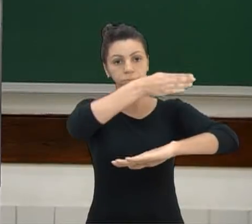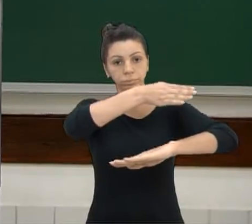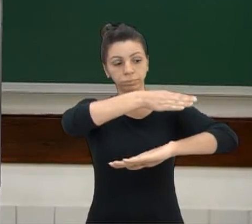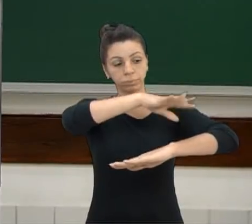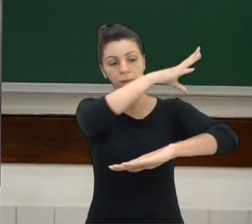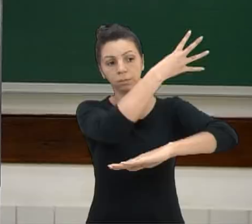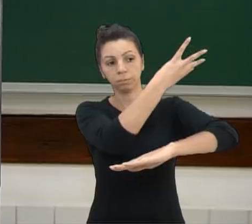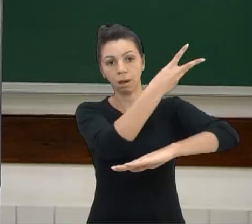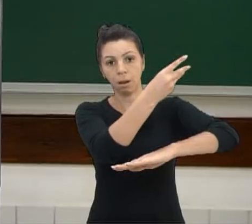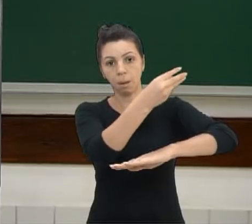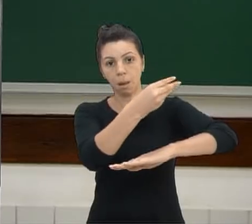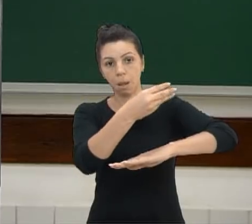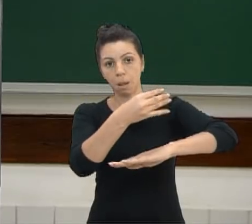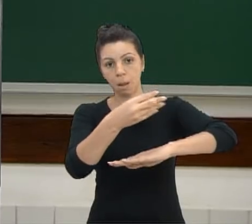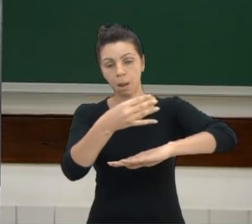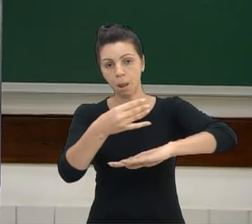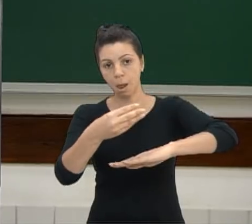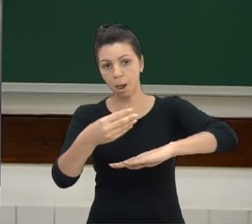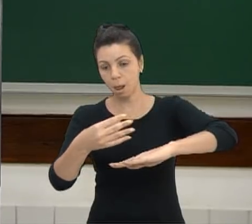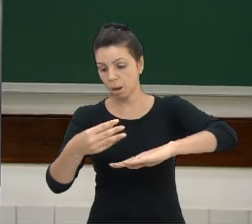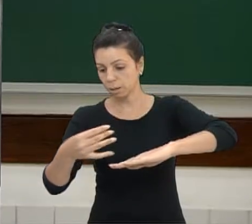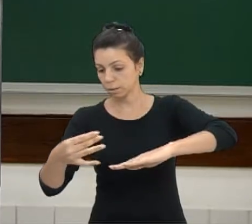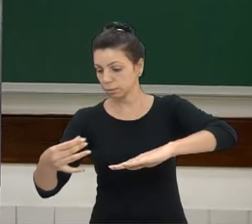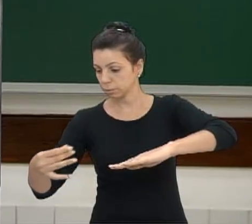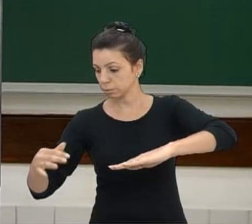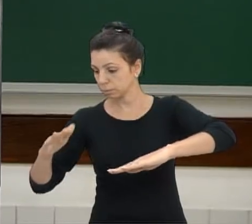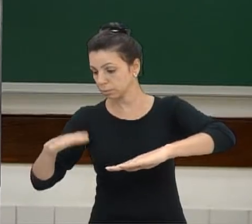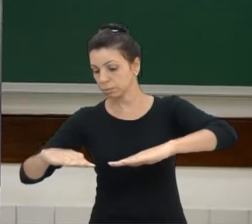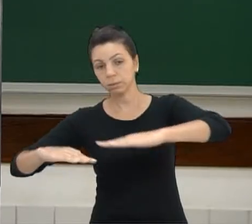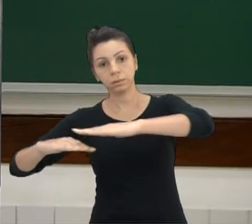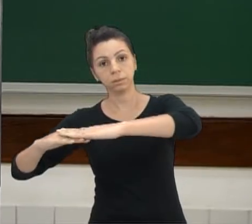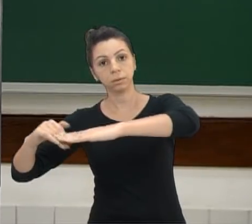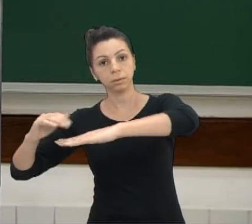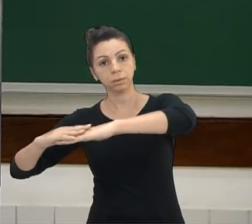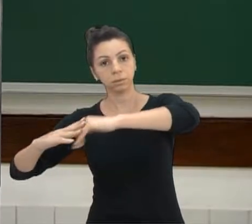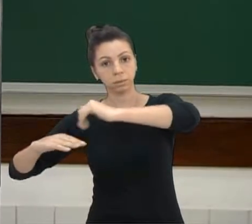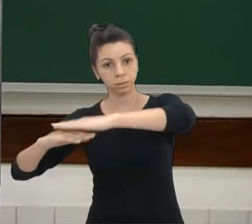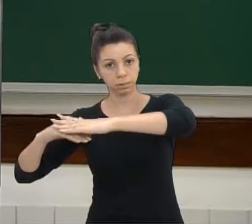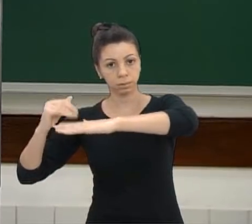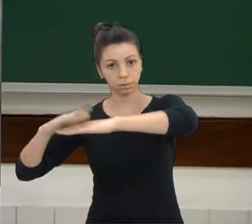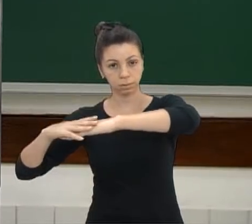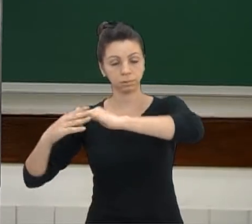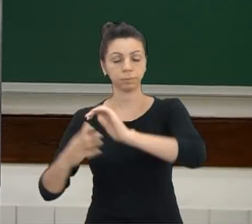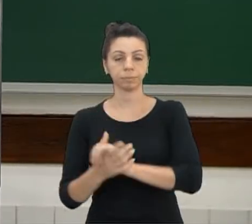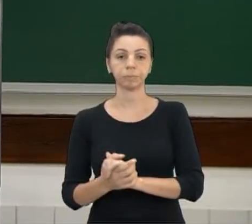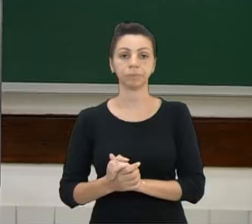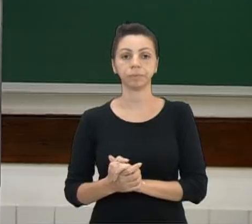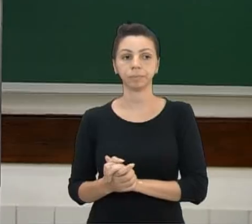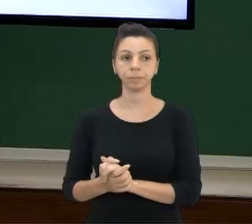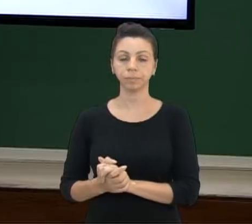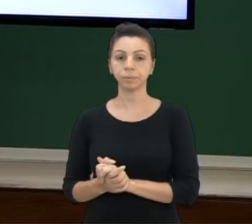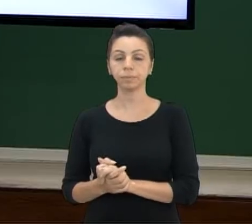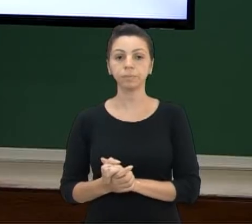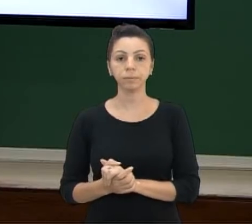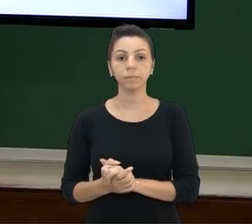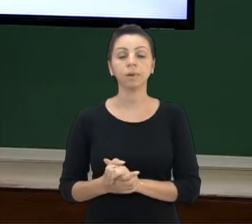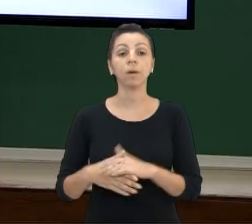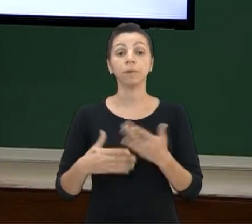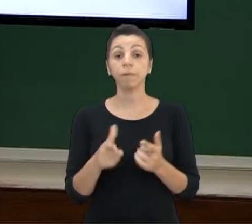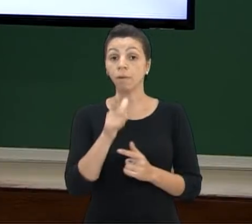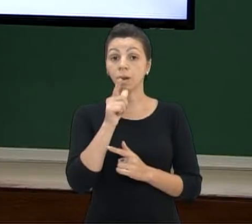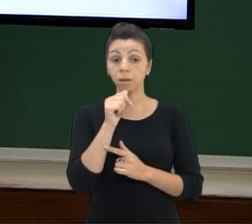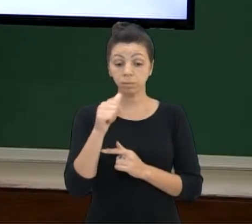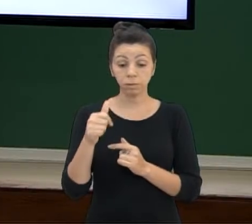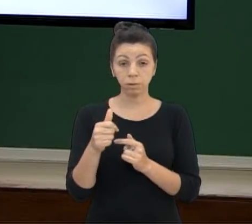de sedimentos provenientes dos escudos cristalinos. E quando a gente fala da bacia hidrográfica,